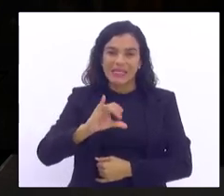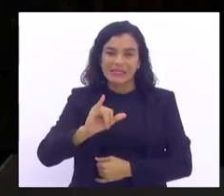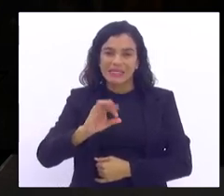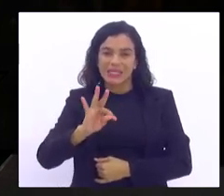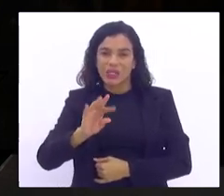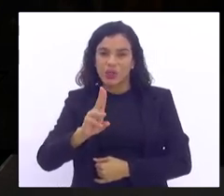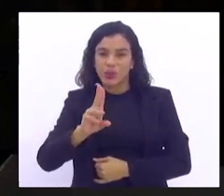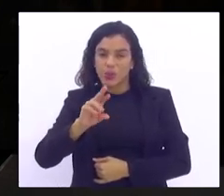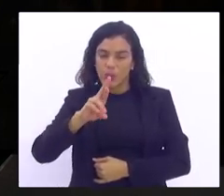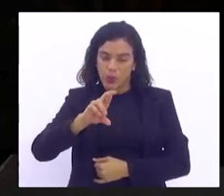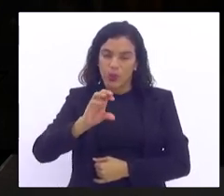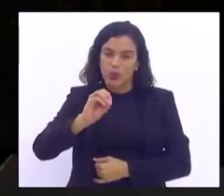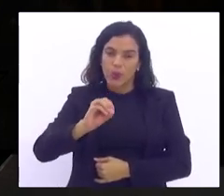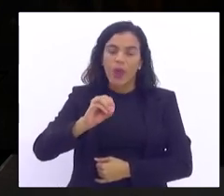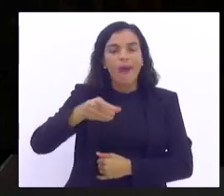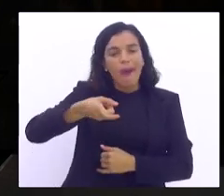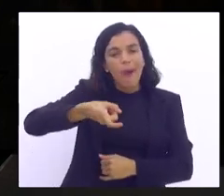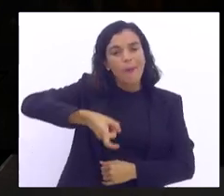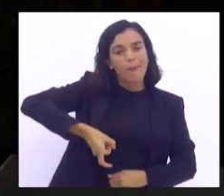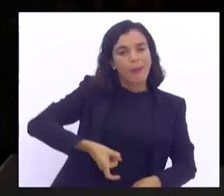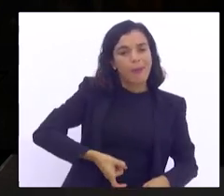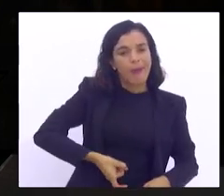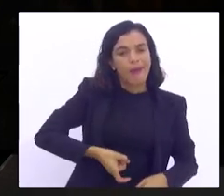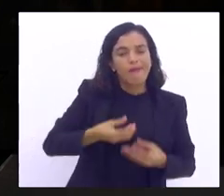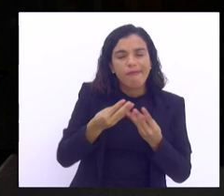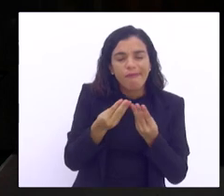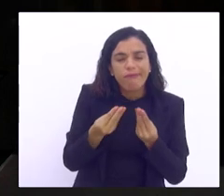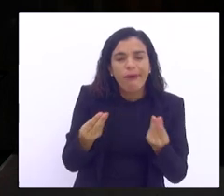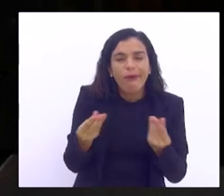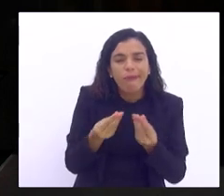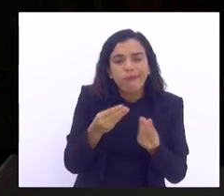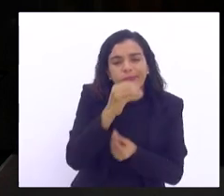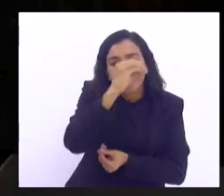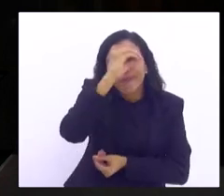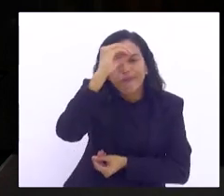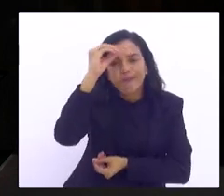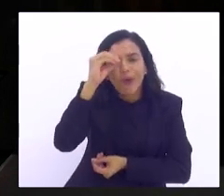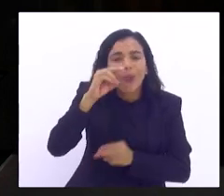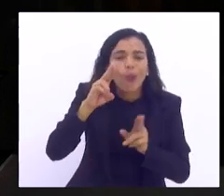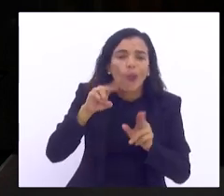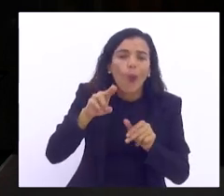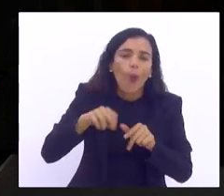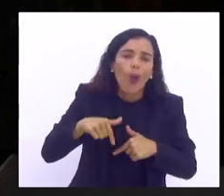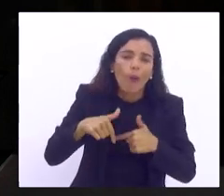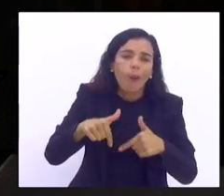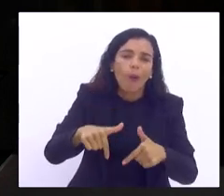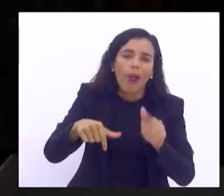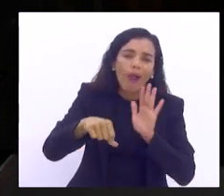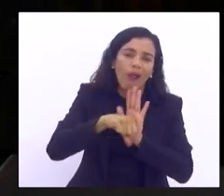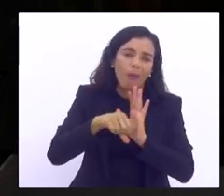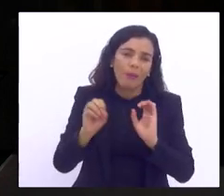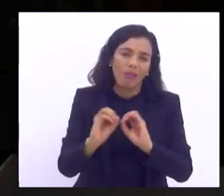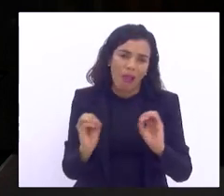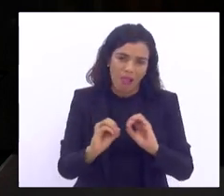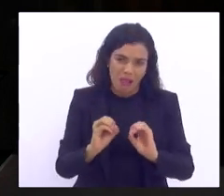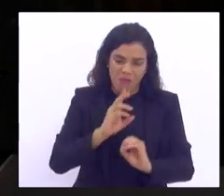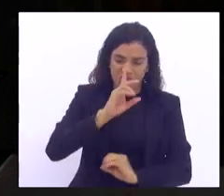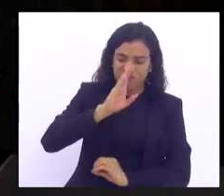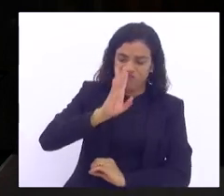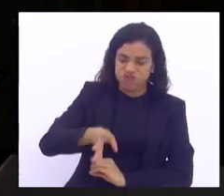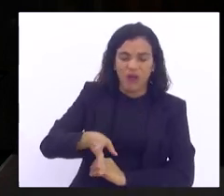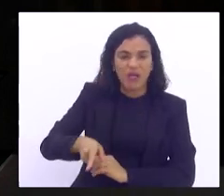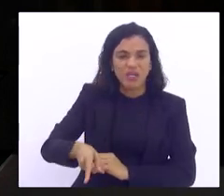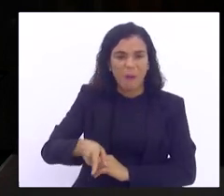bebê, que é, de fato, um ser humano frágil e inocente, aquele que não cometeu qualquer crime. Será que ele pode ser sentenciado à morte?